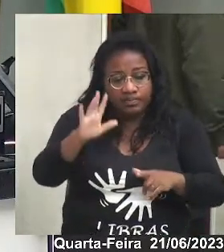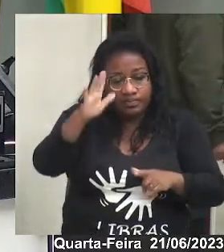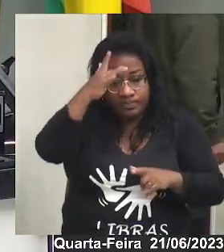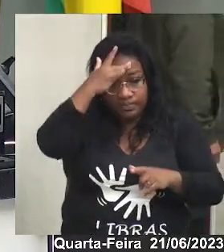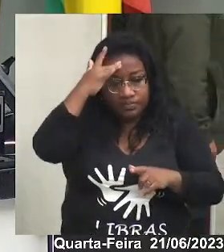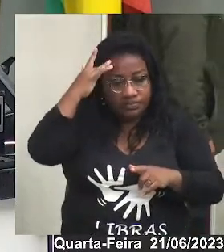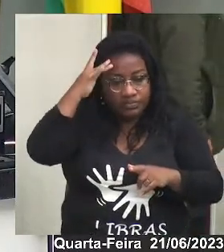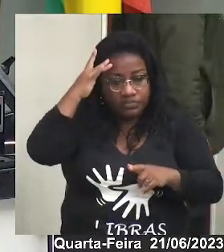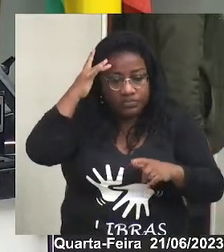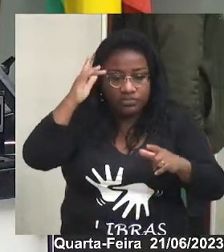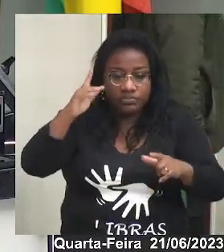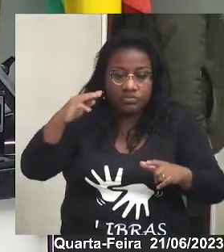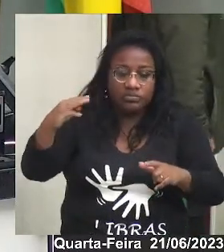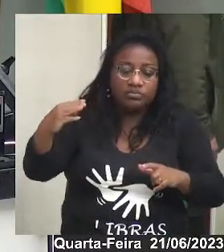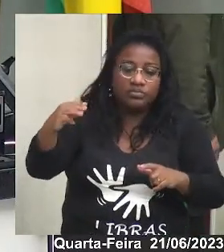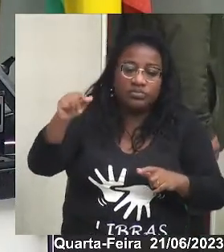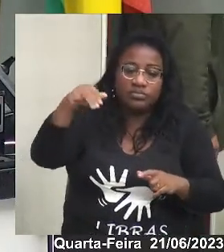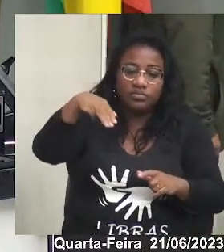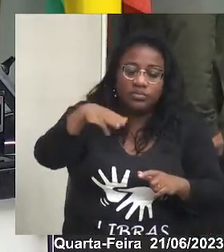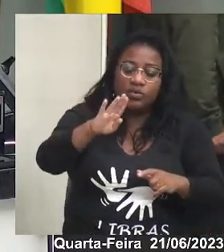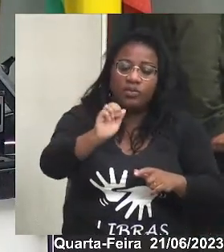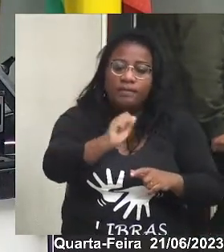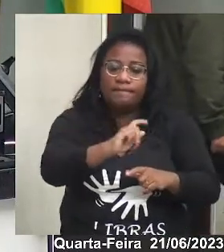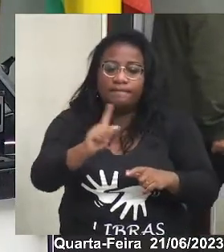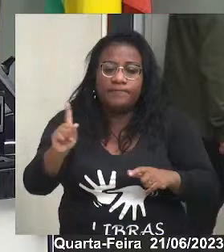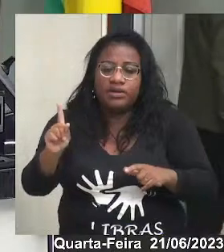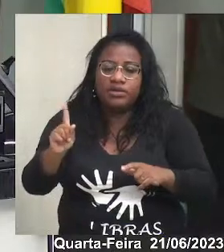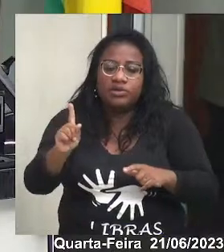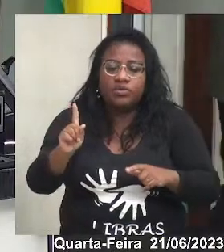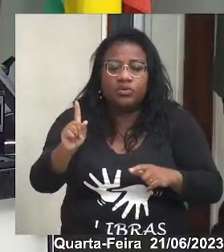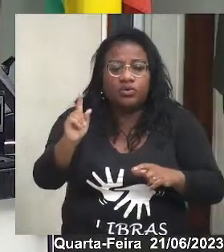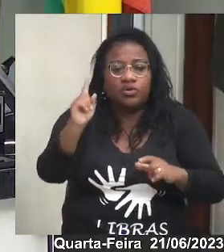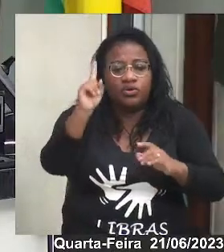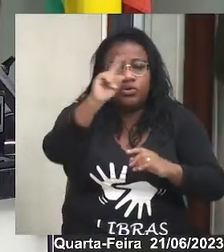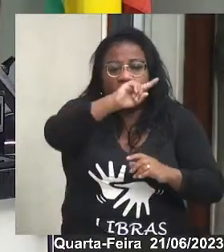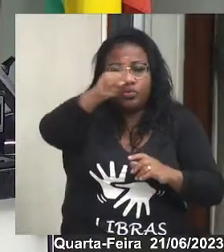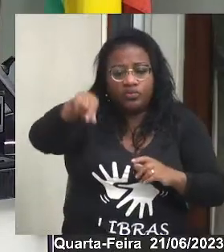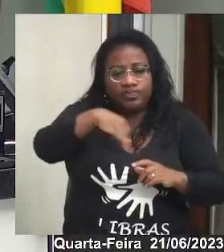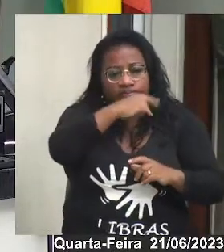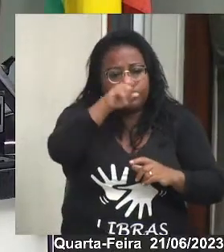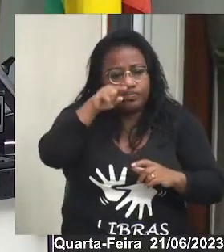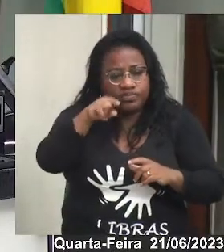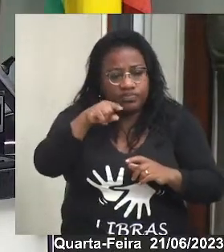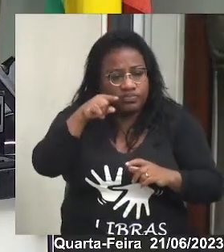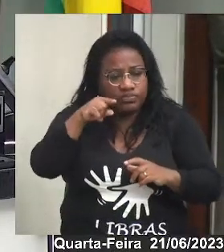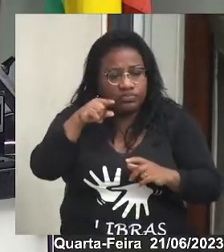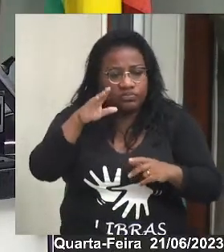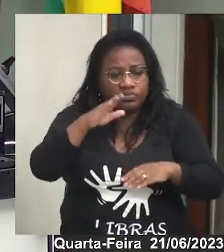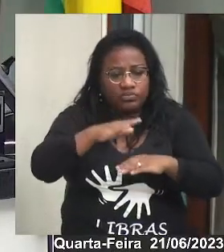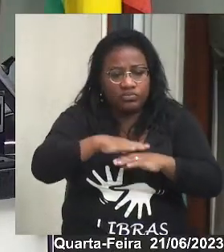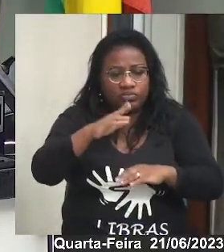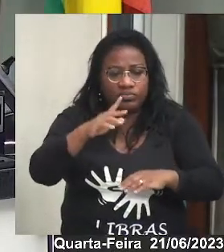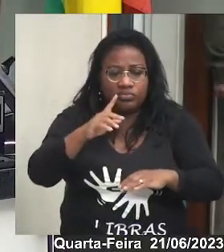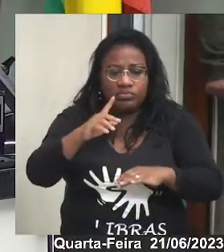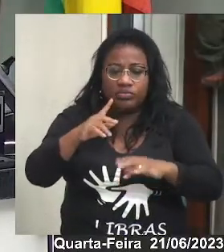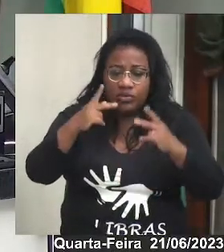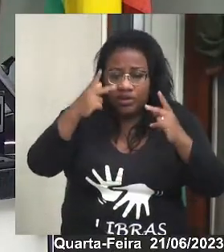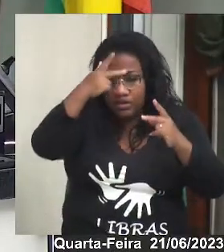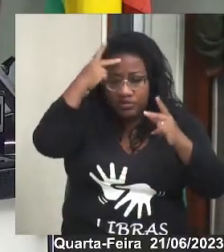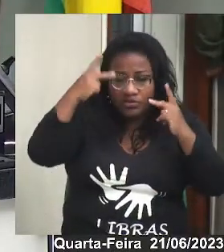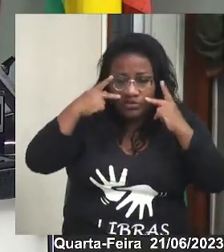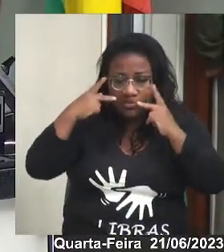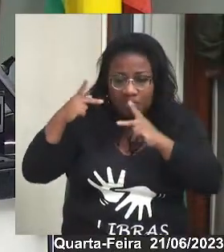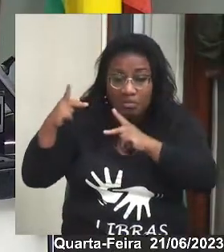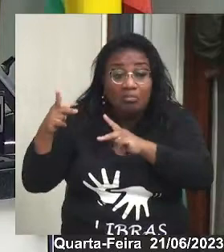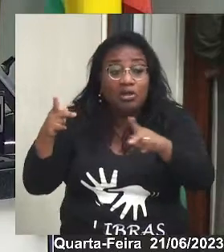local, que a pessoa que está em frente ao Banco Itaú, se tirasse ela e removesse para outro lugar, o turista não achava mais ela. Porque o turista não